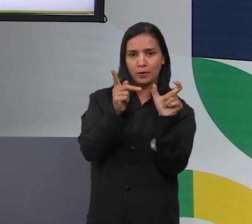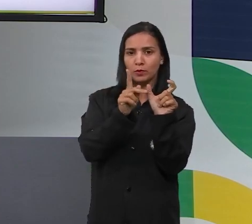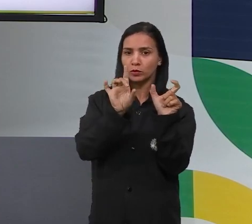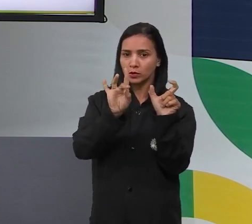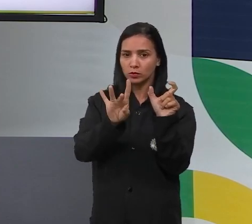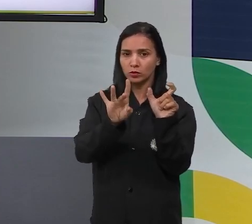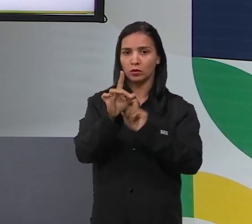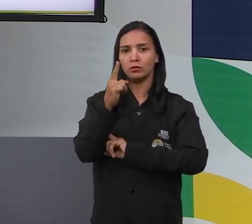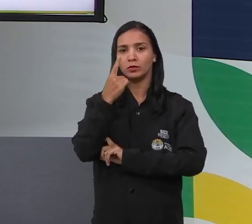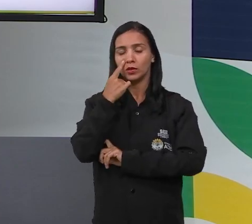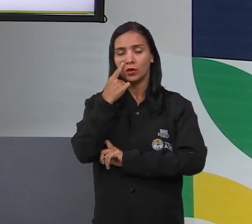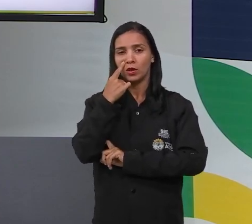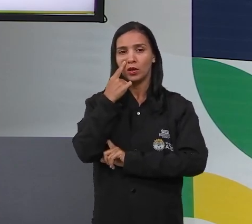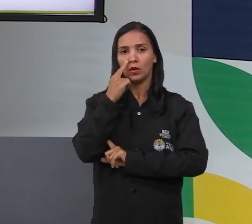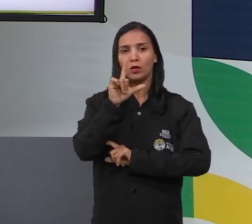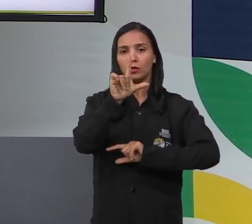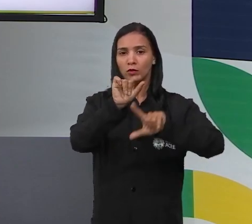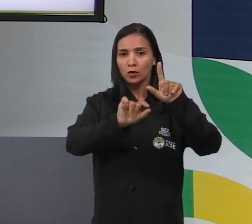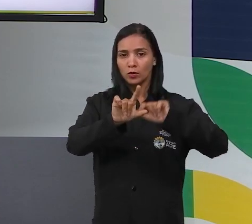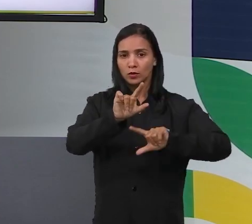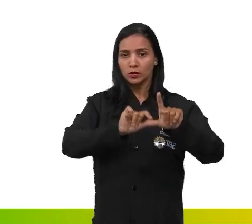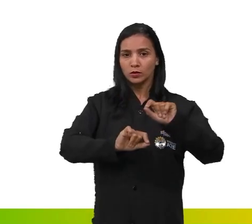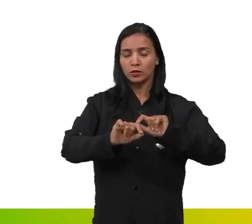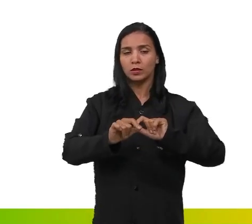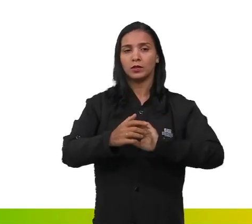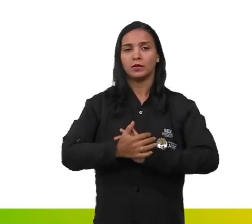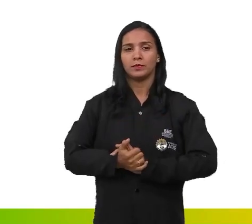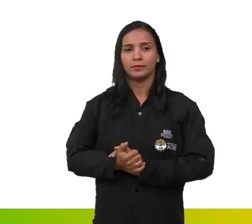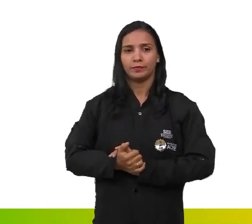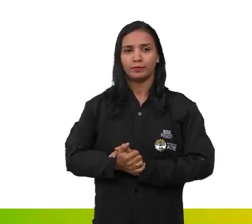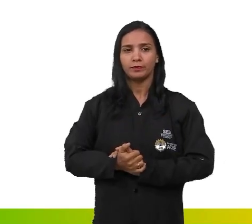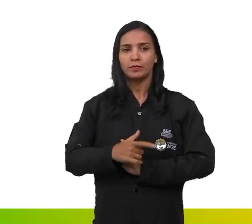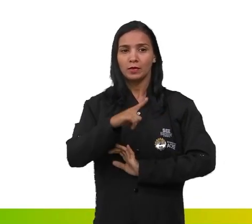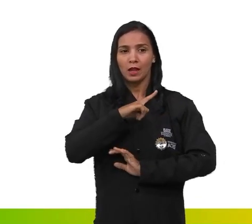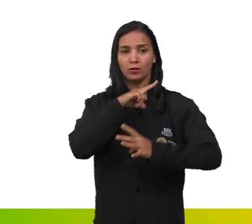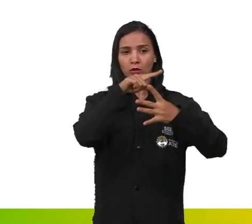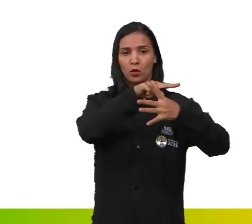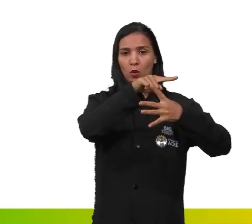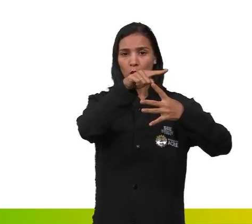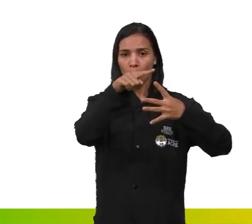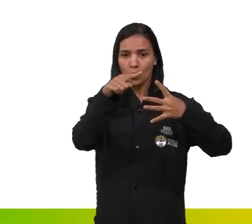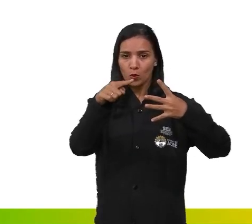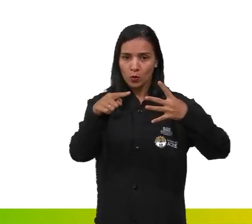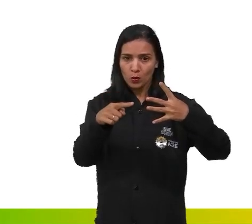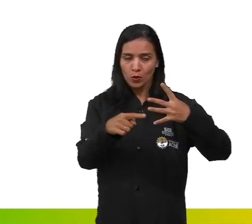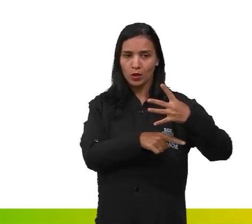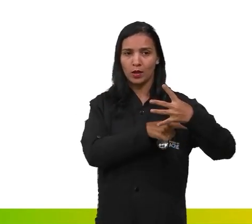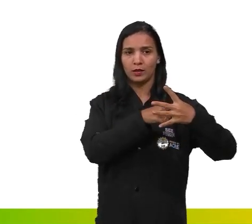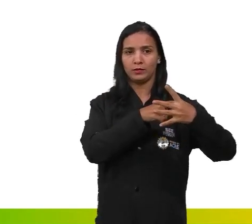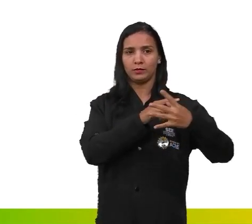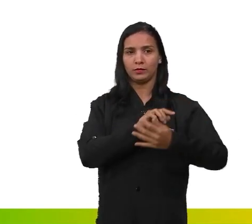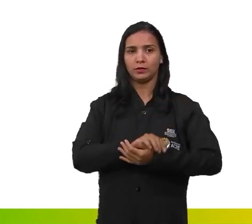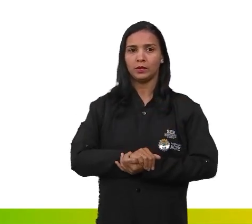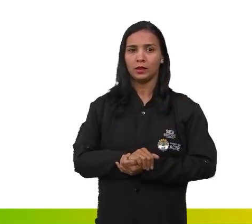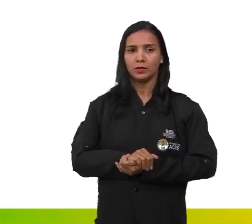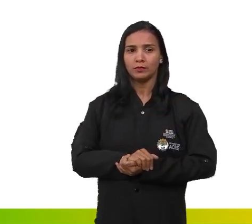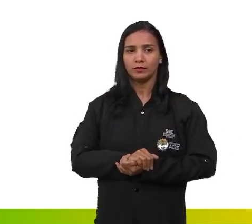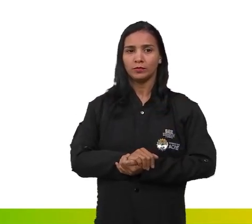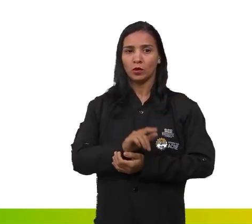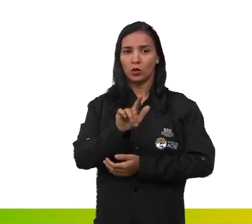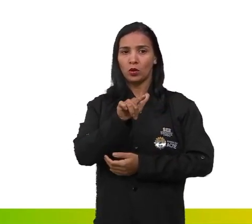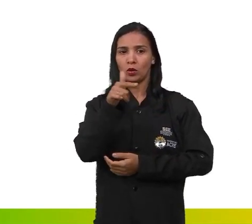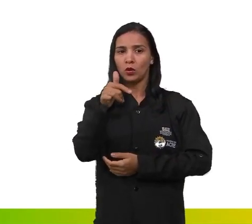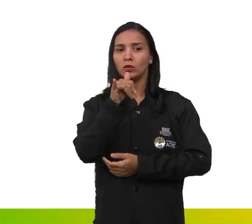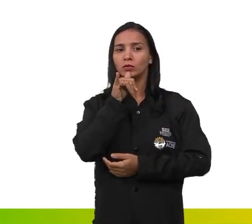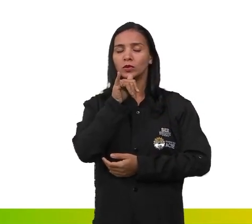Vamos agora ver a letra B, no caso aqui o segundo exemplo. Nós temos Mother's Day,